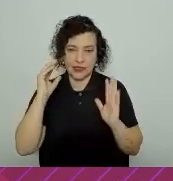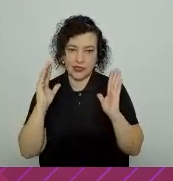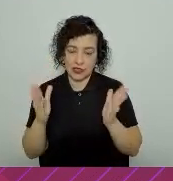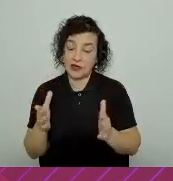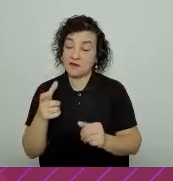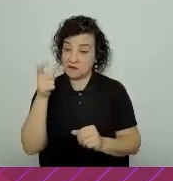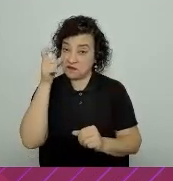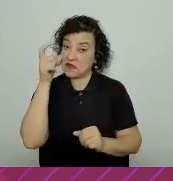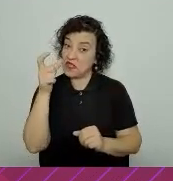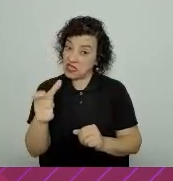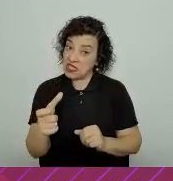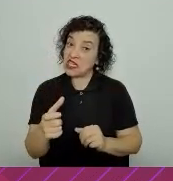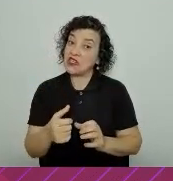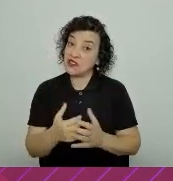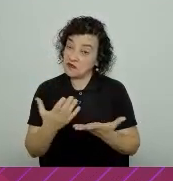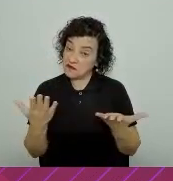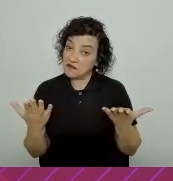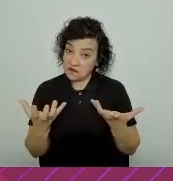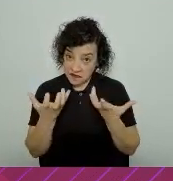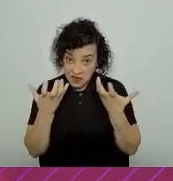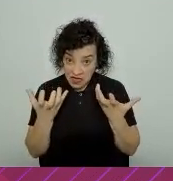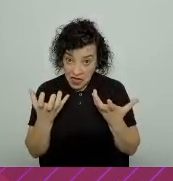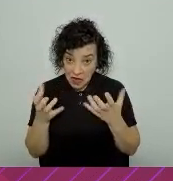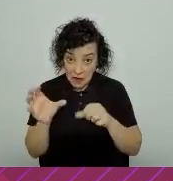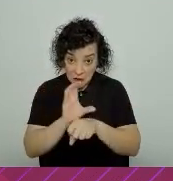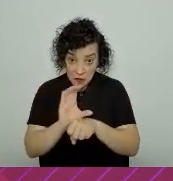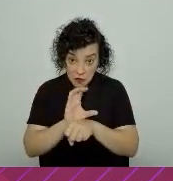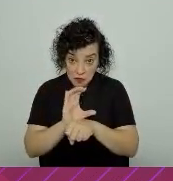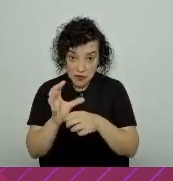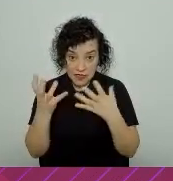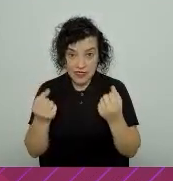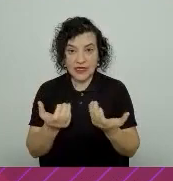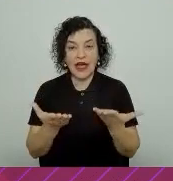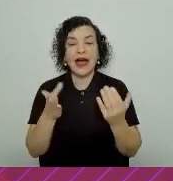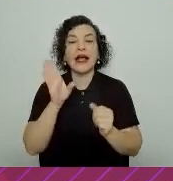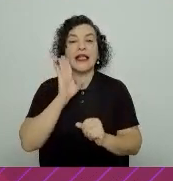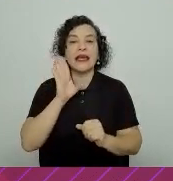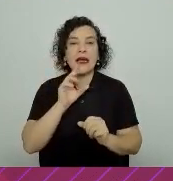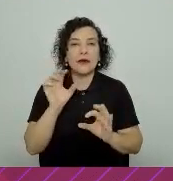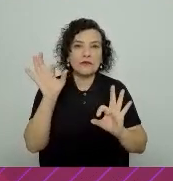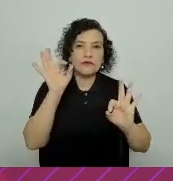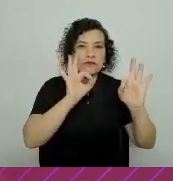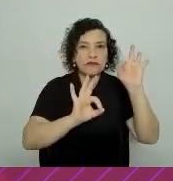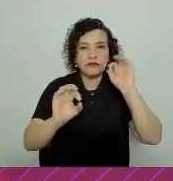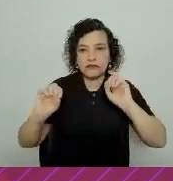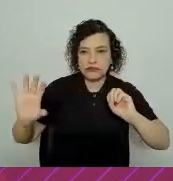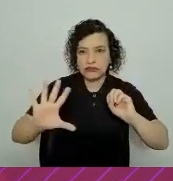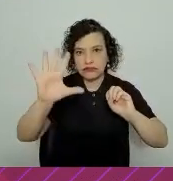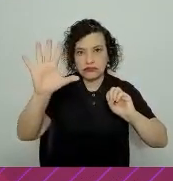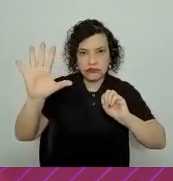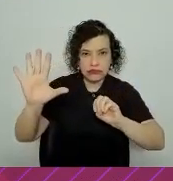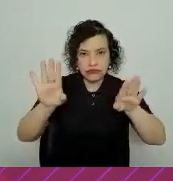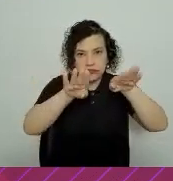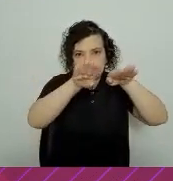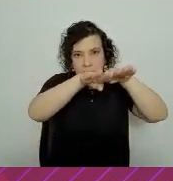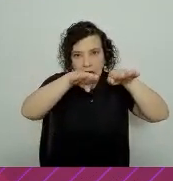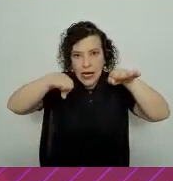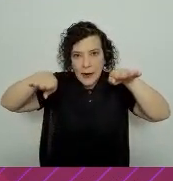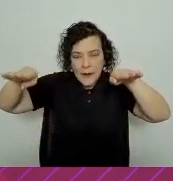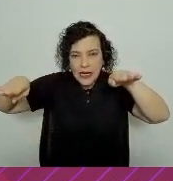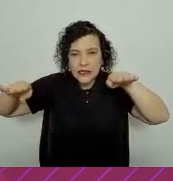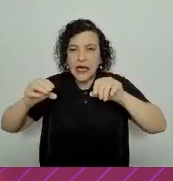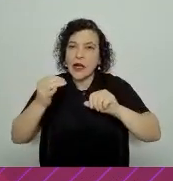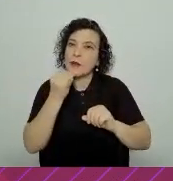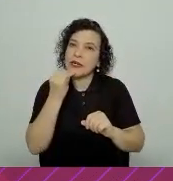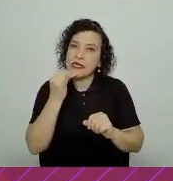quem tiver interesse fazer Olha que legal a gente vai projetando conforme a gente quer as camadas e assim se eu virar